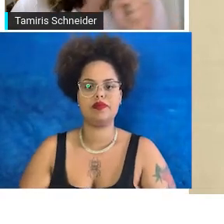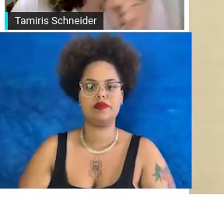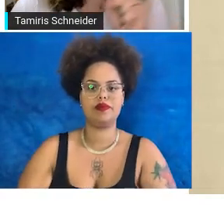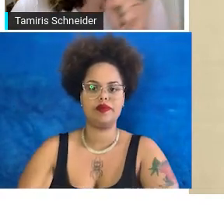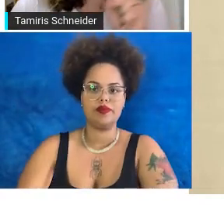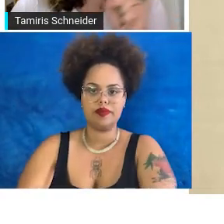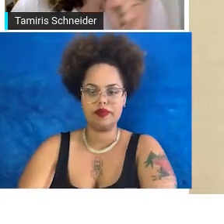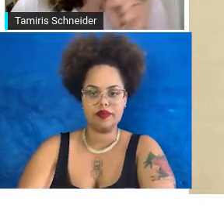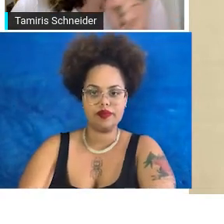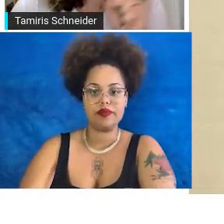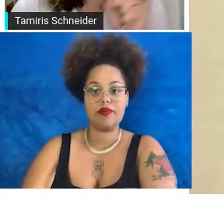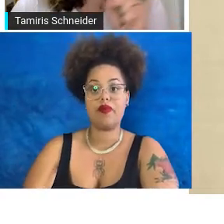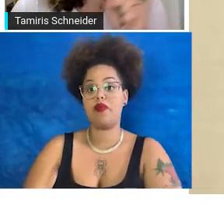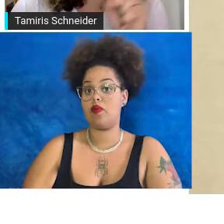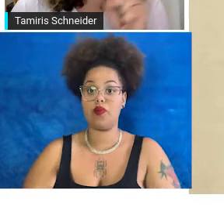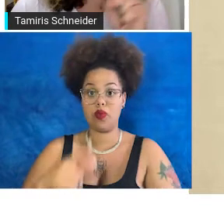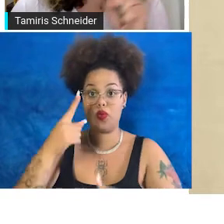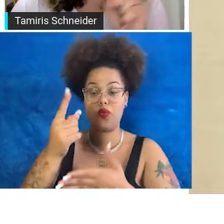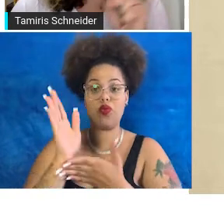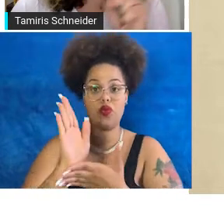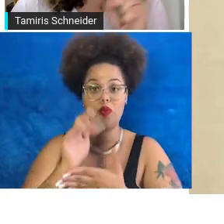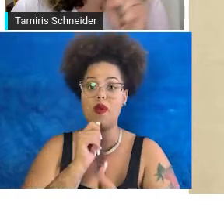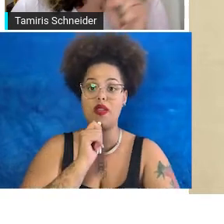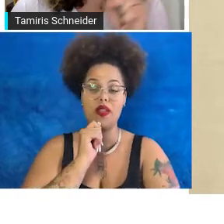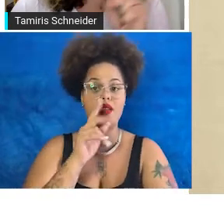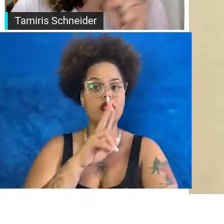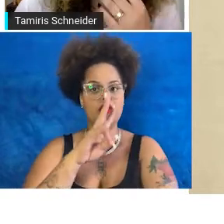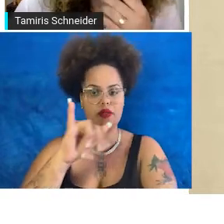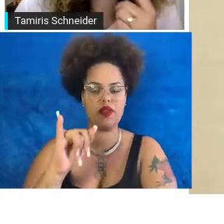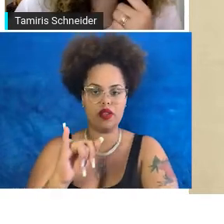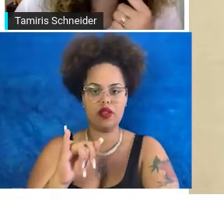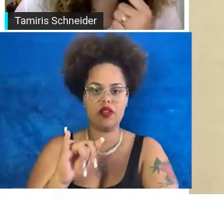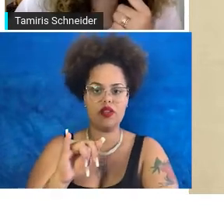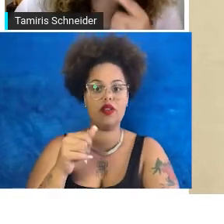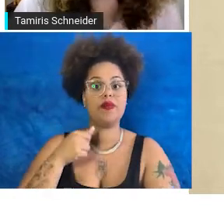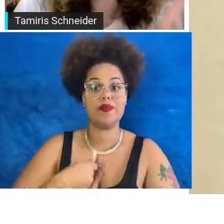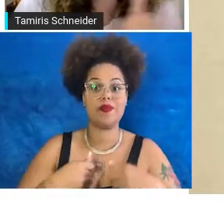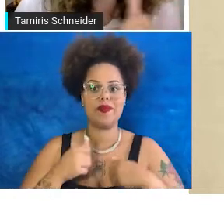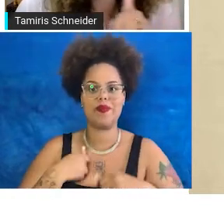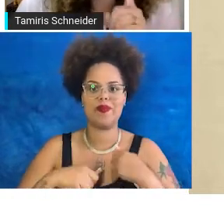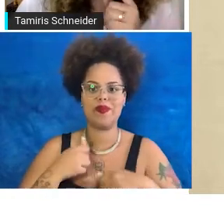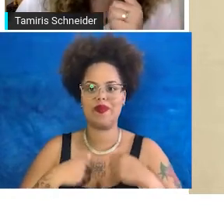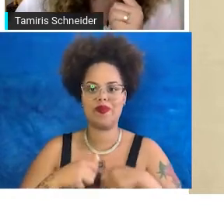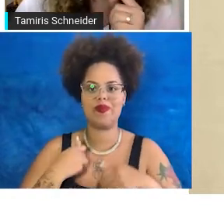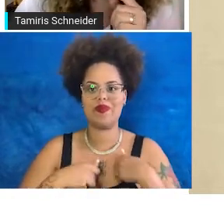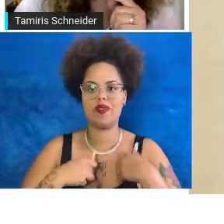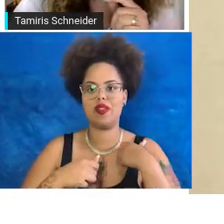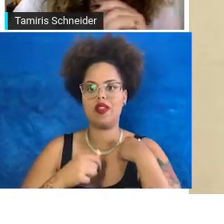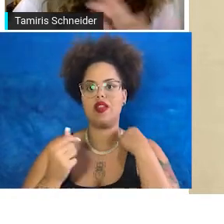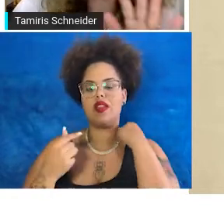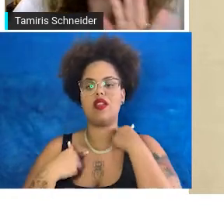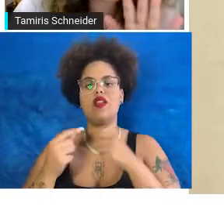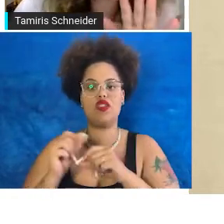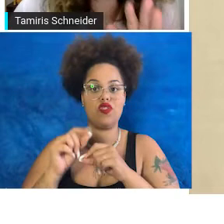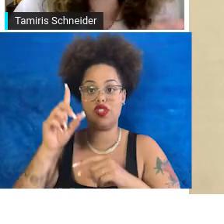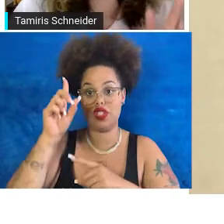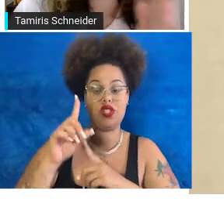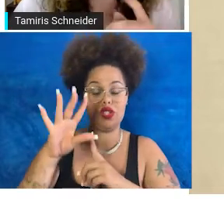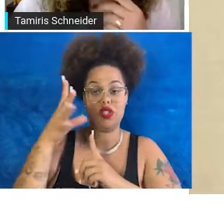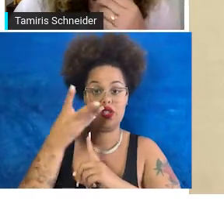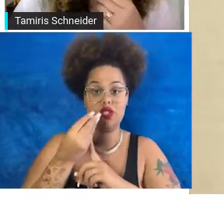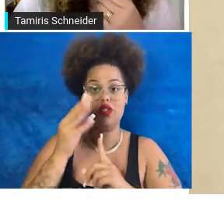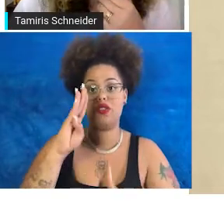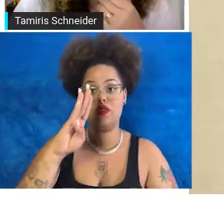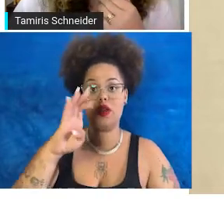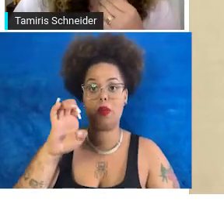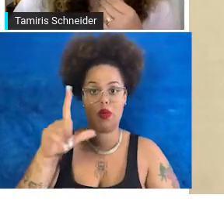duas fotos são de um filme que ainda vai estrear, eu estou ansiosa, que não necessariamente eu fiz a direção de arte, foi a